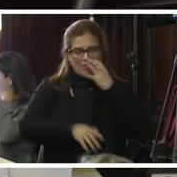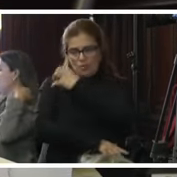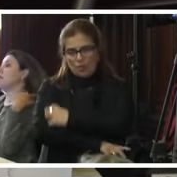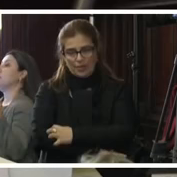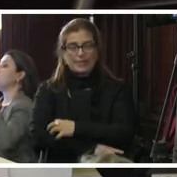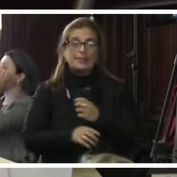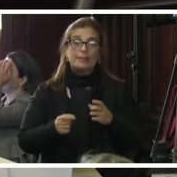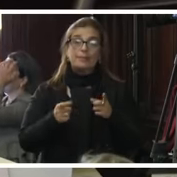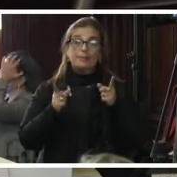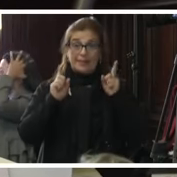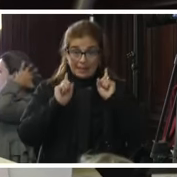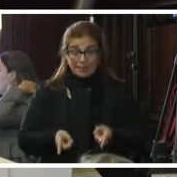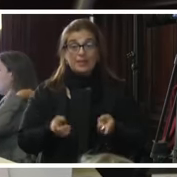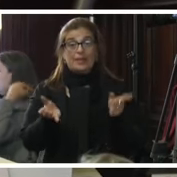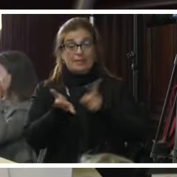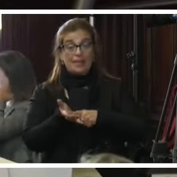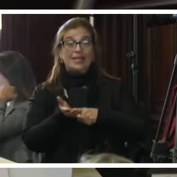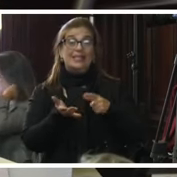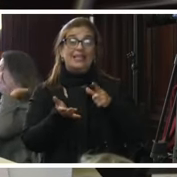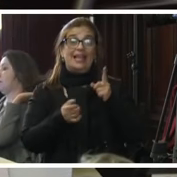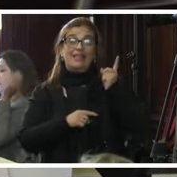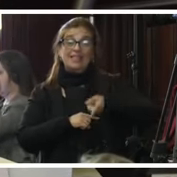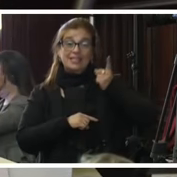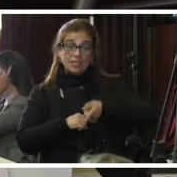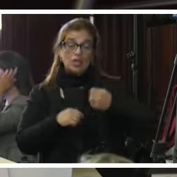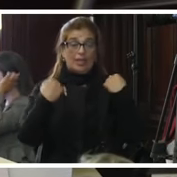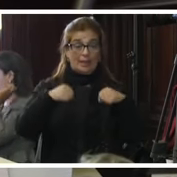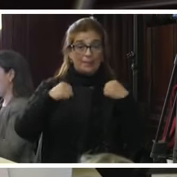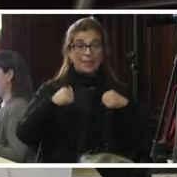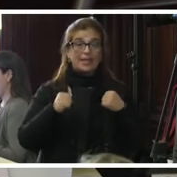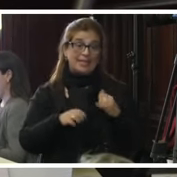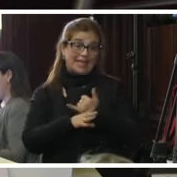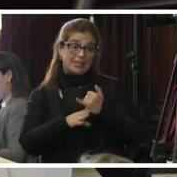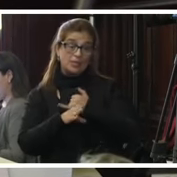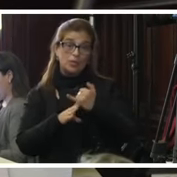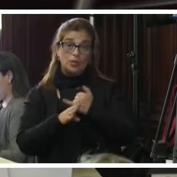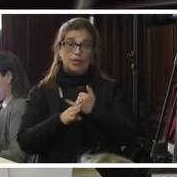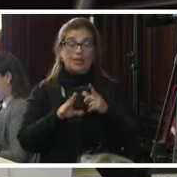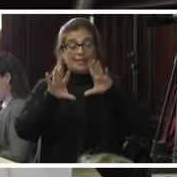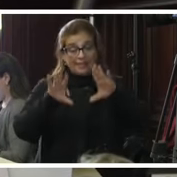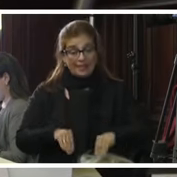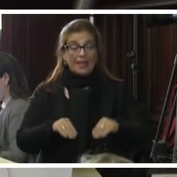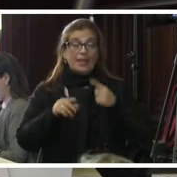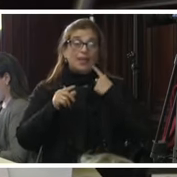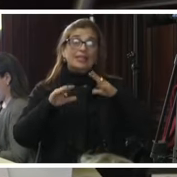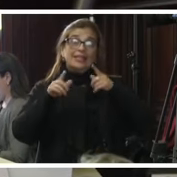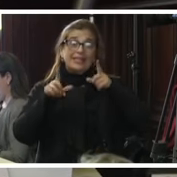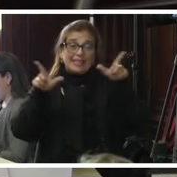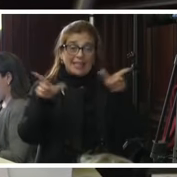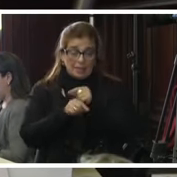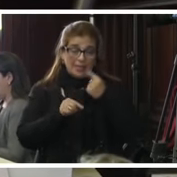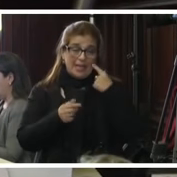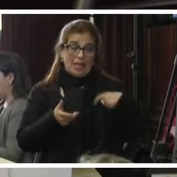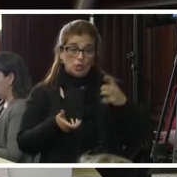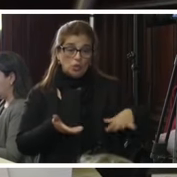haja formalização de um estado de exceção, as práticas institucionais acabam por sujeitar cidadãos e cidadãs que